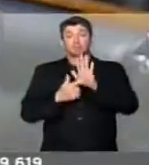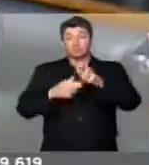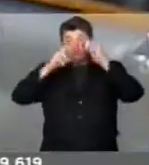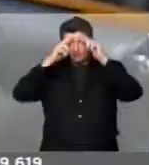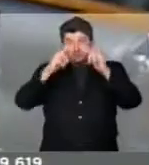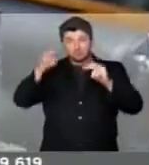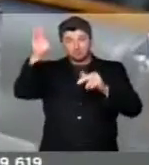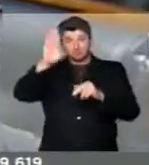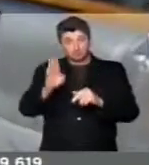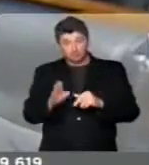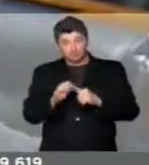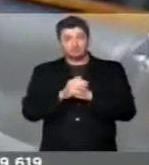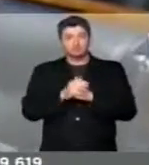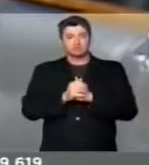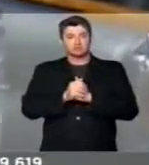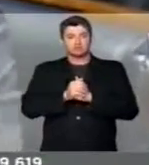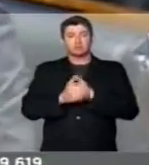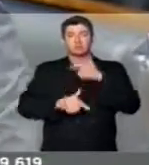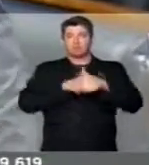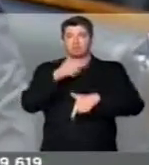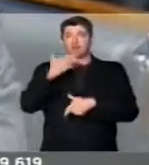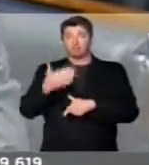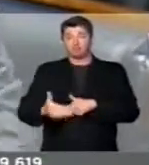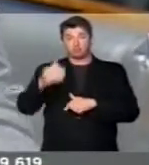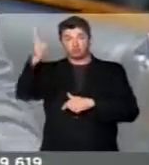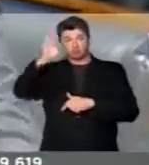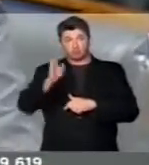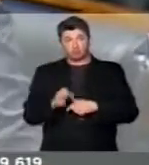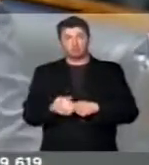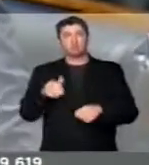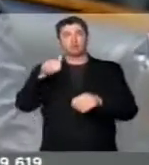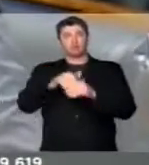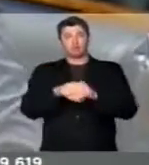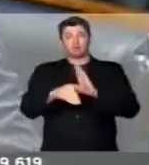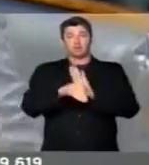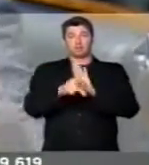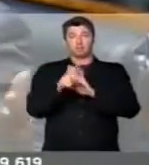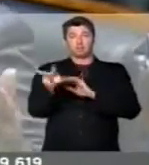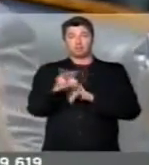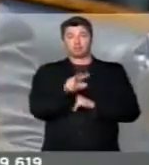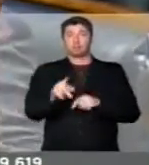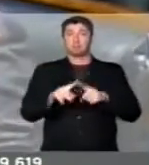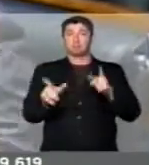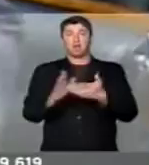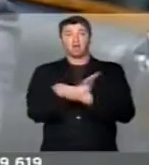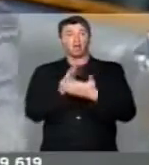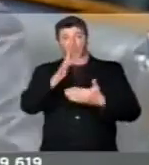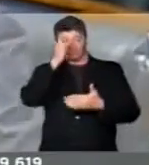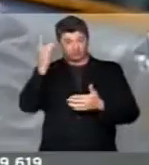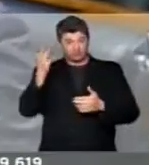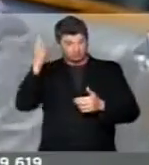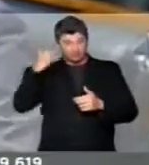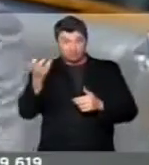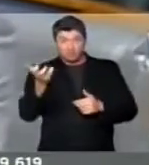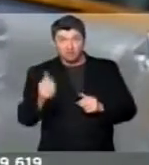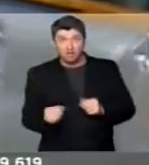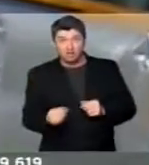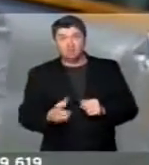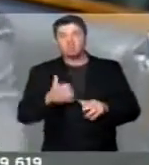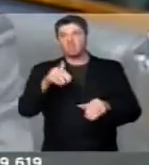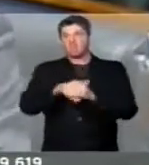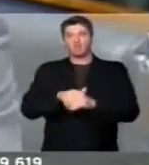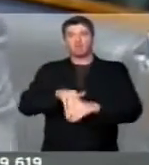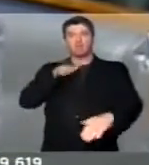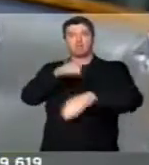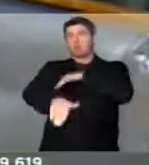respeito ao país, trabalhando para o interesse do país, votamos as duas medidas provisórias. Mas alguns, sabe o que que queriam? Queriam votar